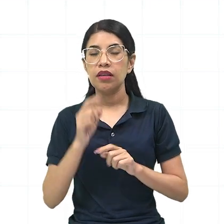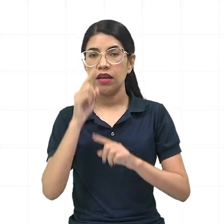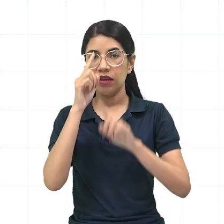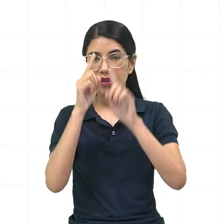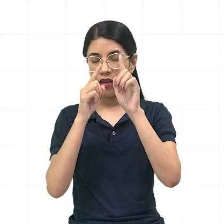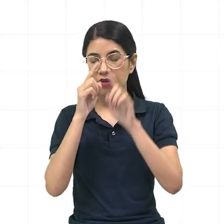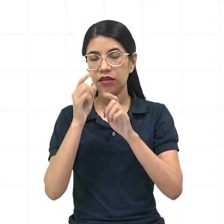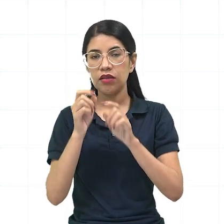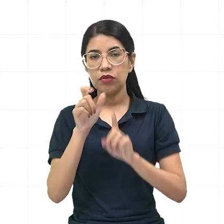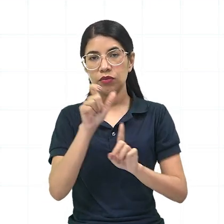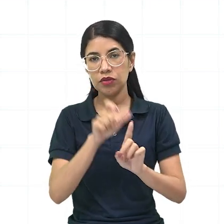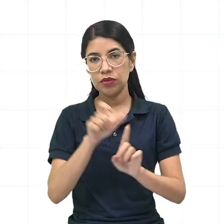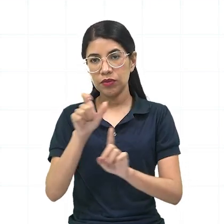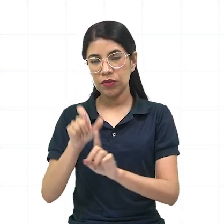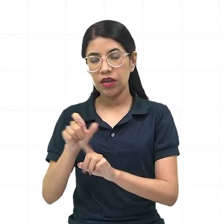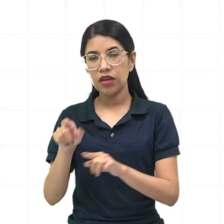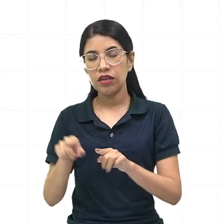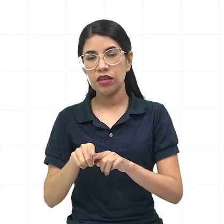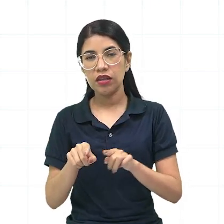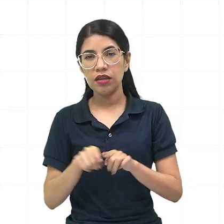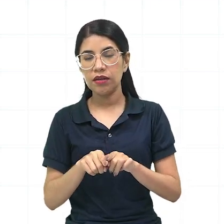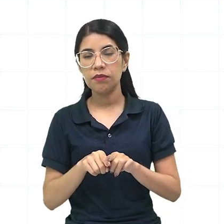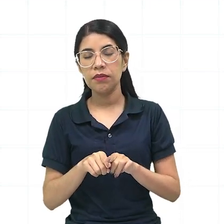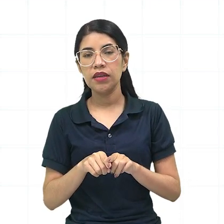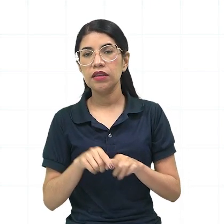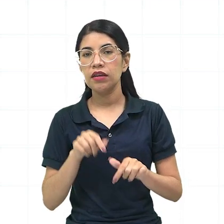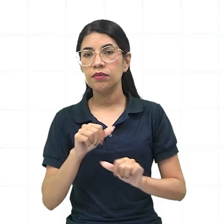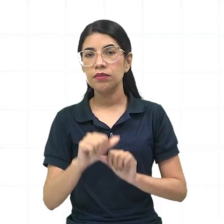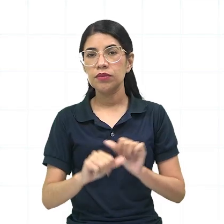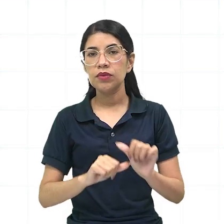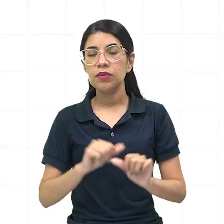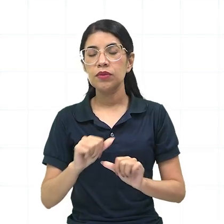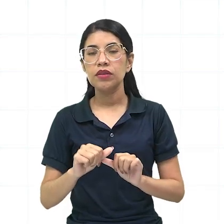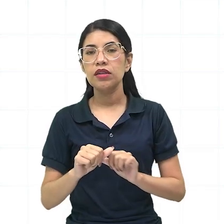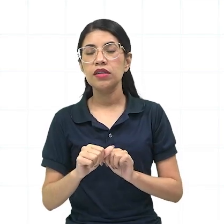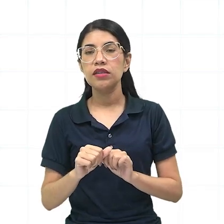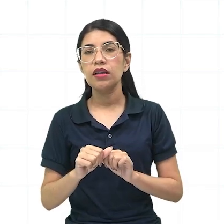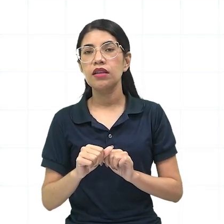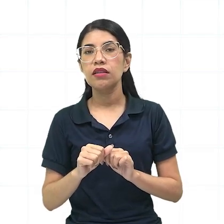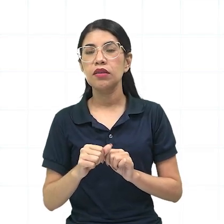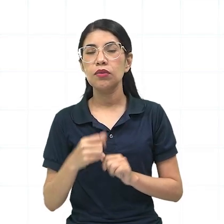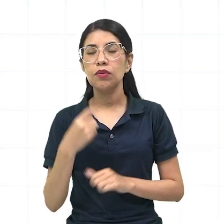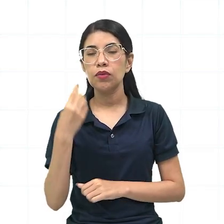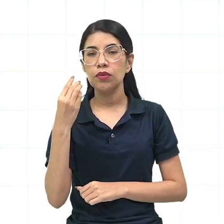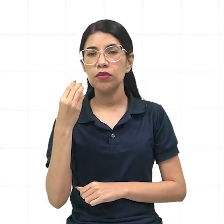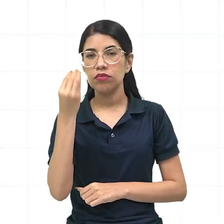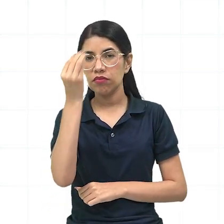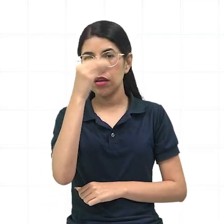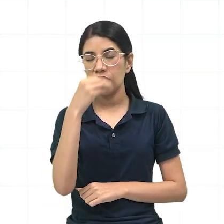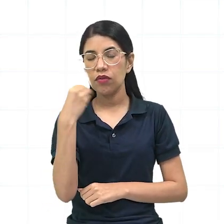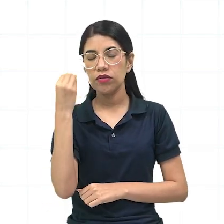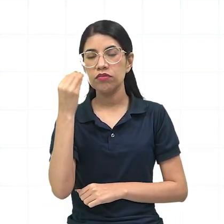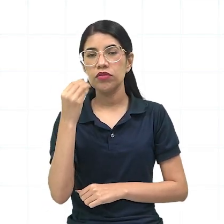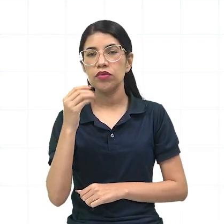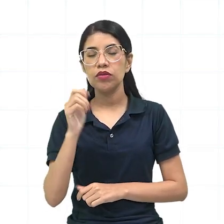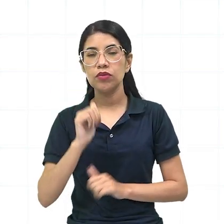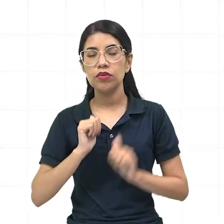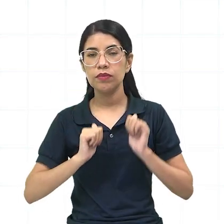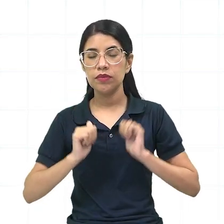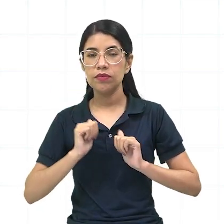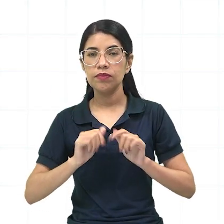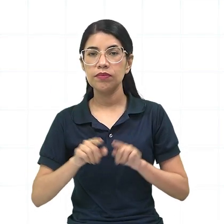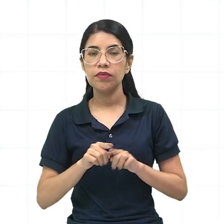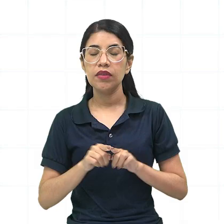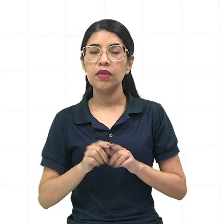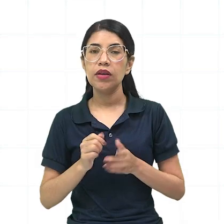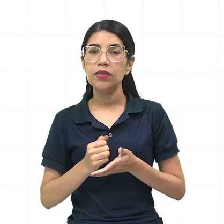do personagem e na transformação estética dos atores. A maquiagem ela vai